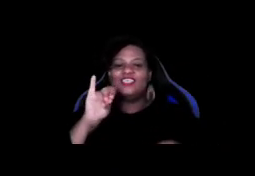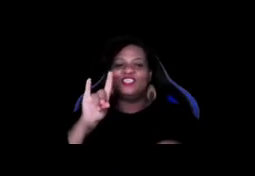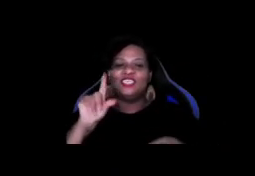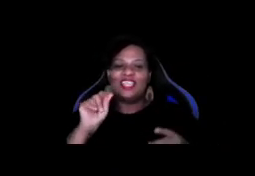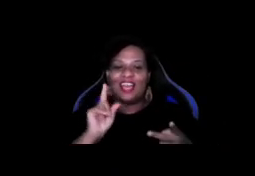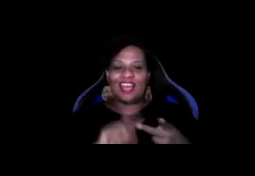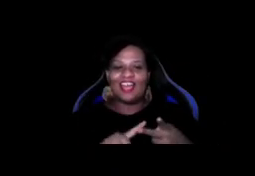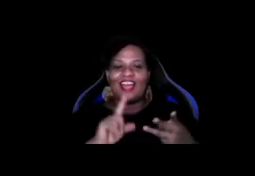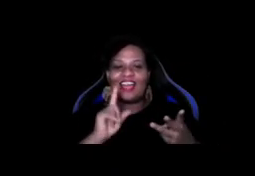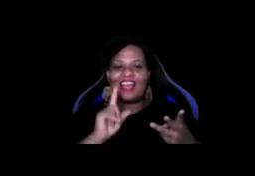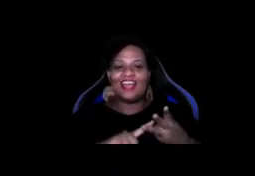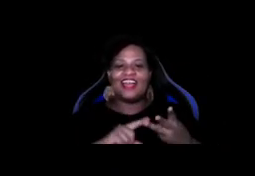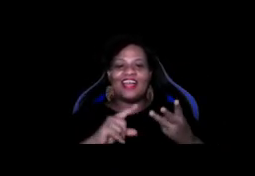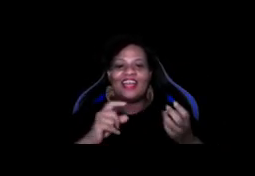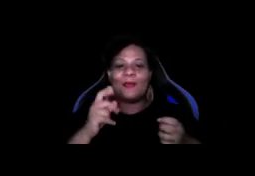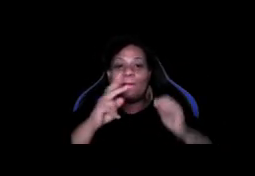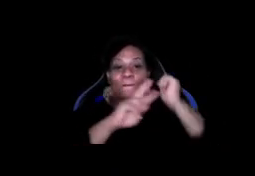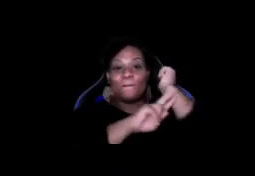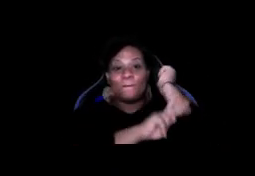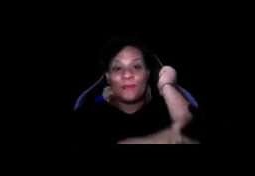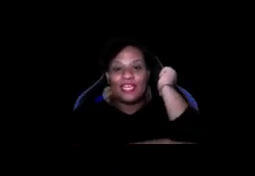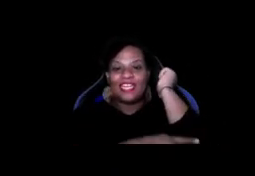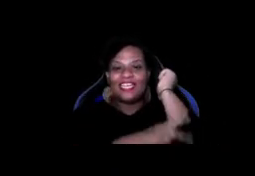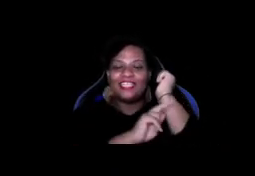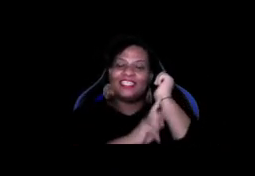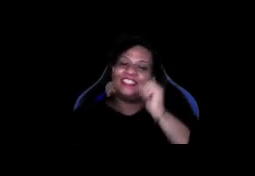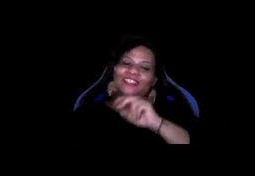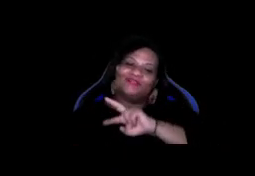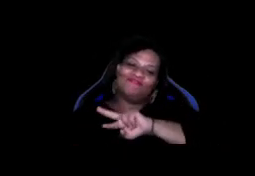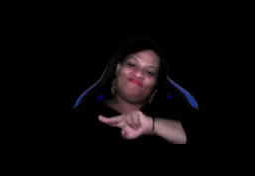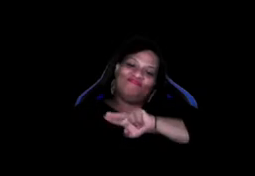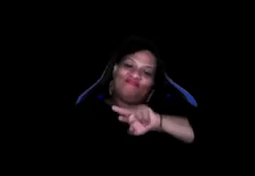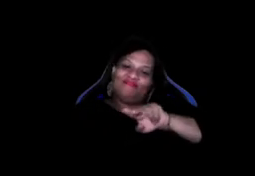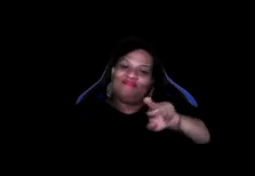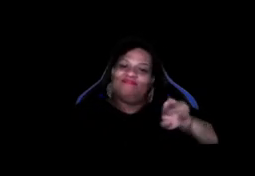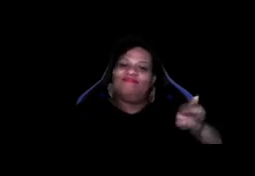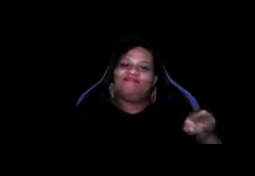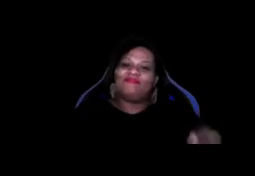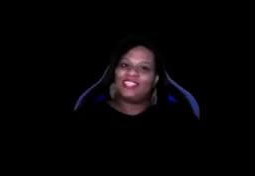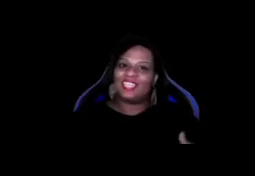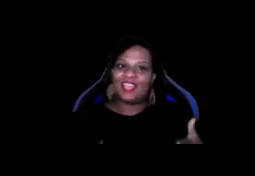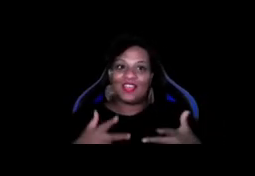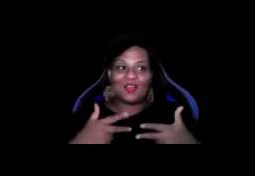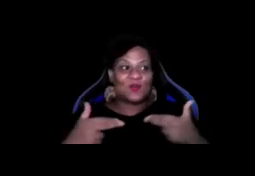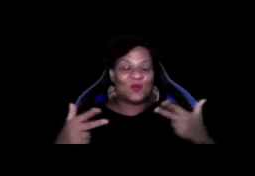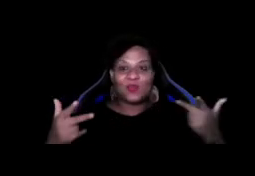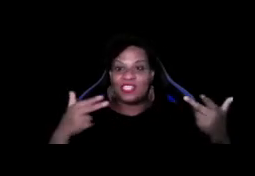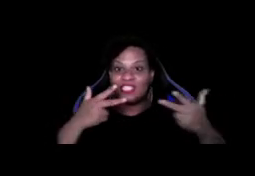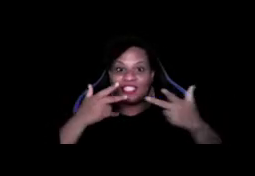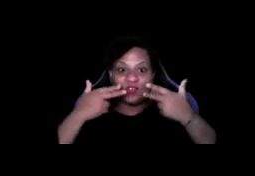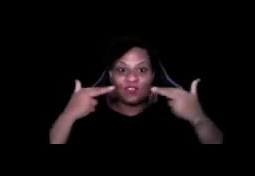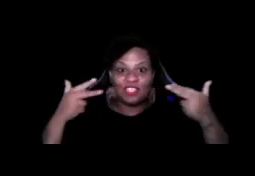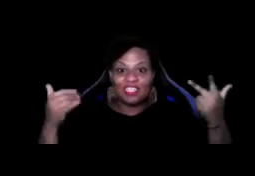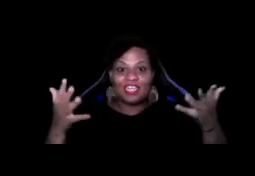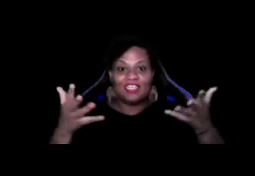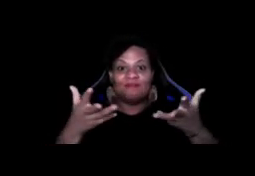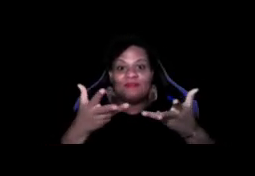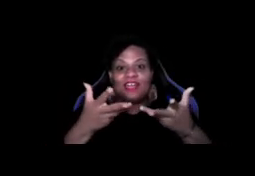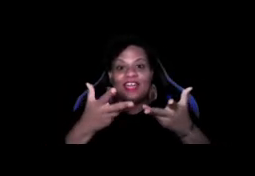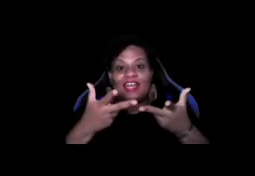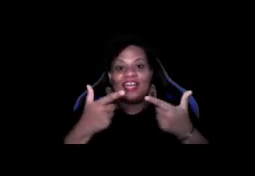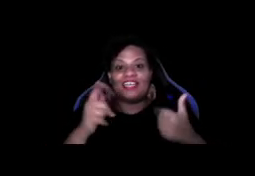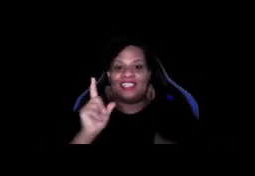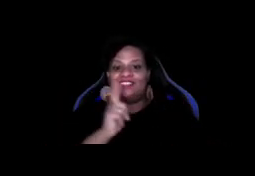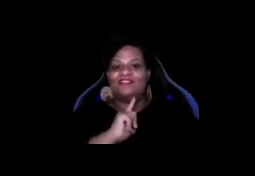da banda Meninos do Pelô, né? Então, assim, muita coisa acontecendo, muita coisa maravilhosa acontecendo,